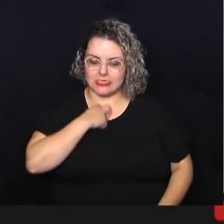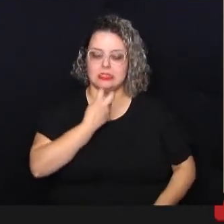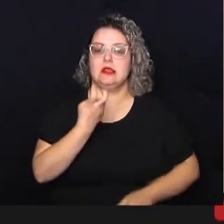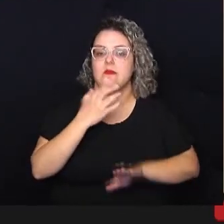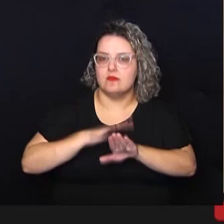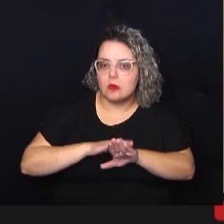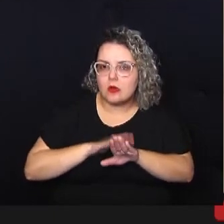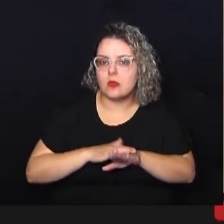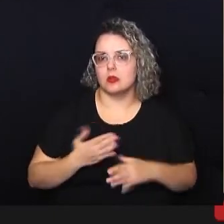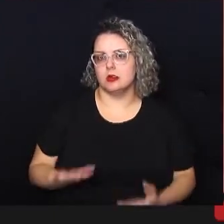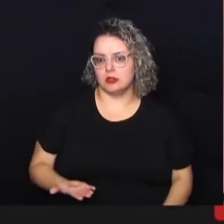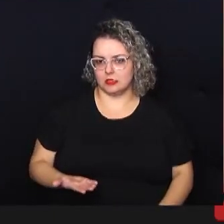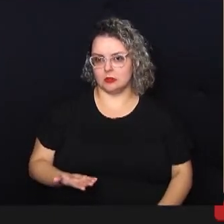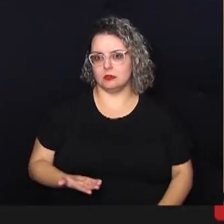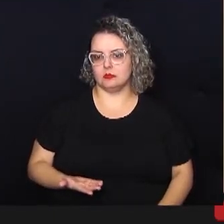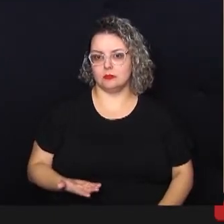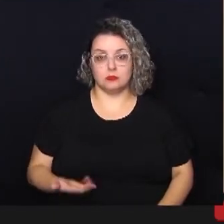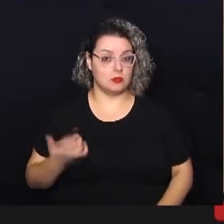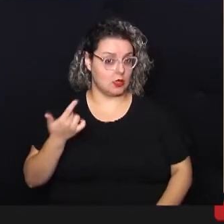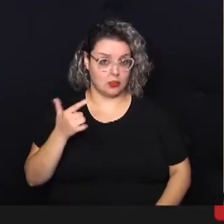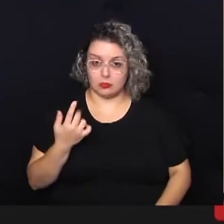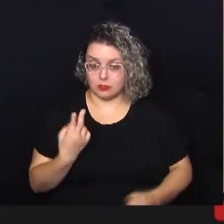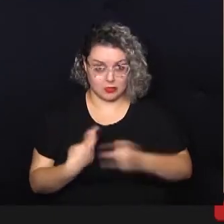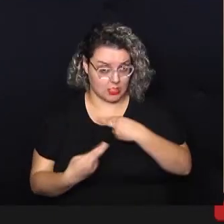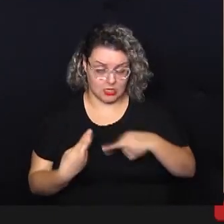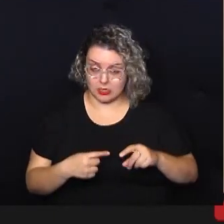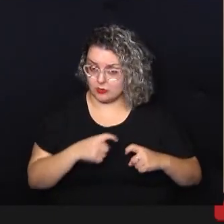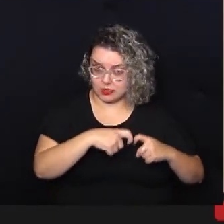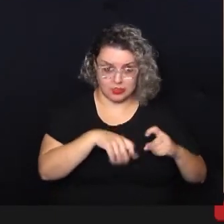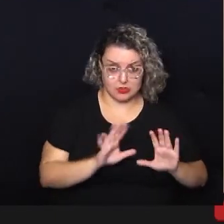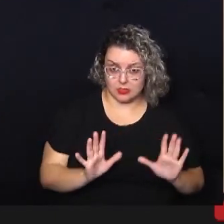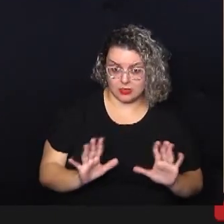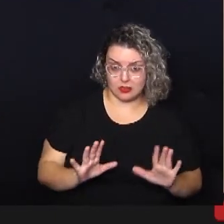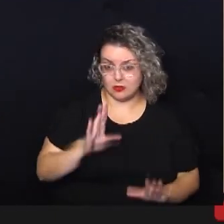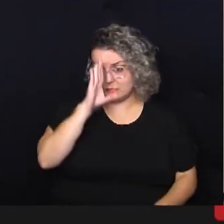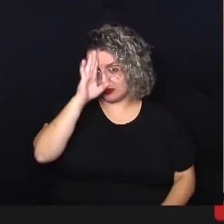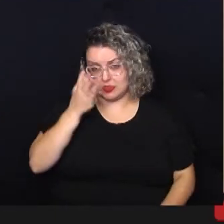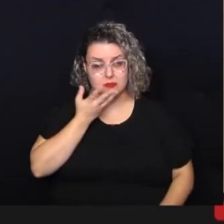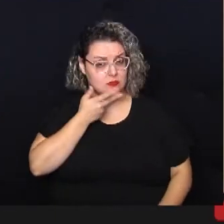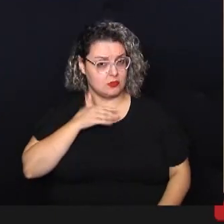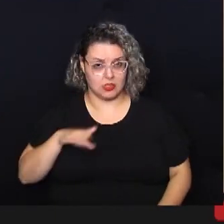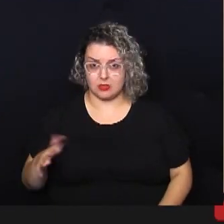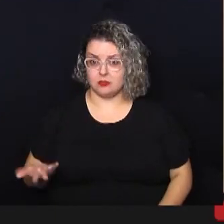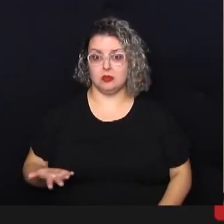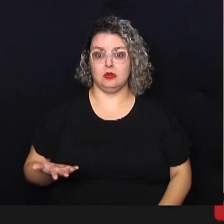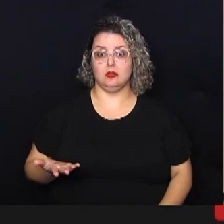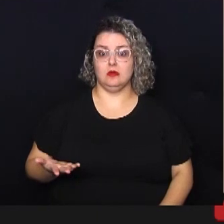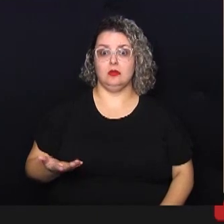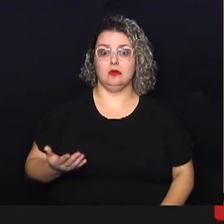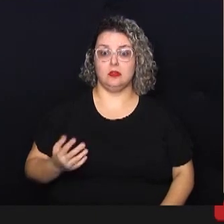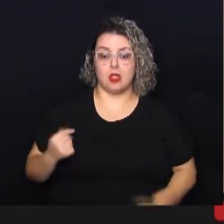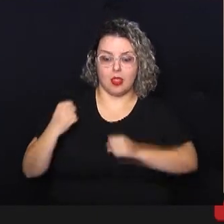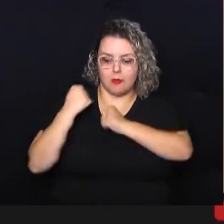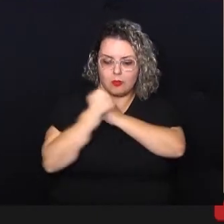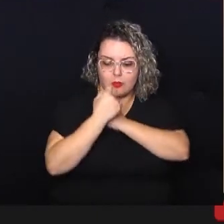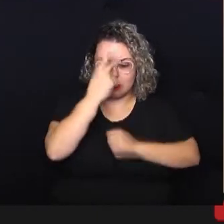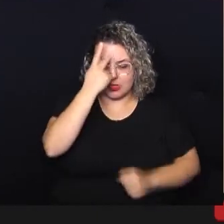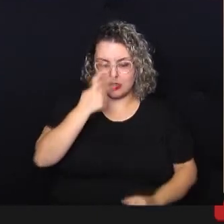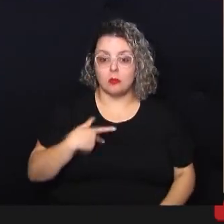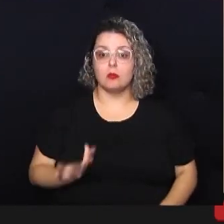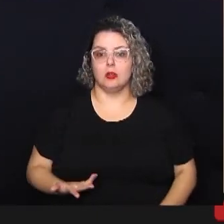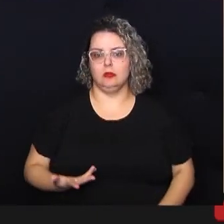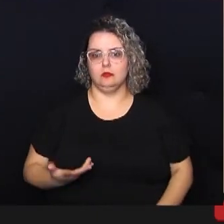ativa, né? Ela não tem a ver com sexo, especificamente, principalmente na infância, né? Ela tem a ver com autoproteção. Ela tem a ver